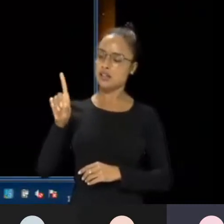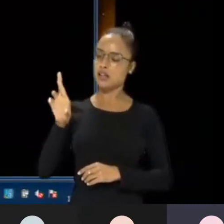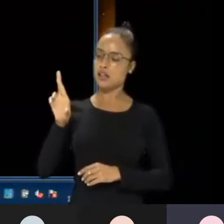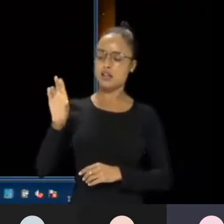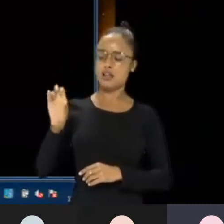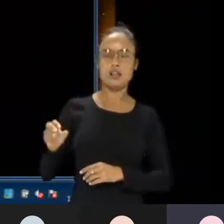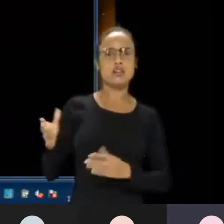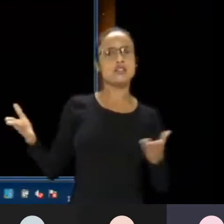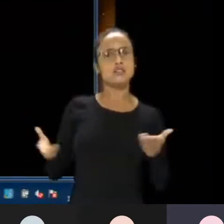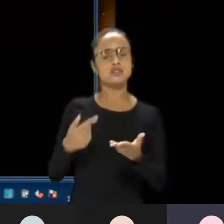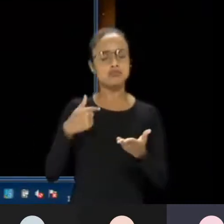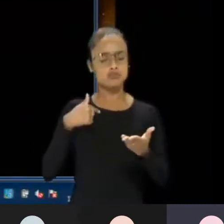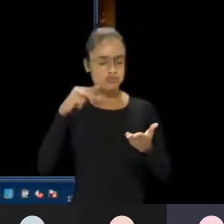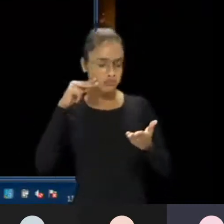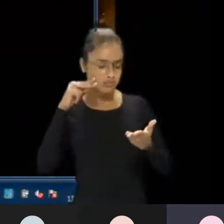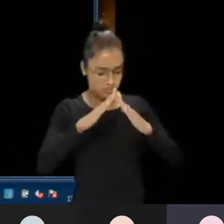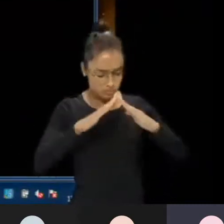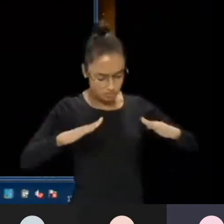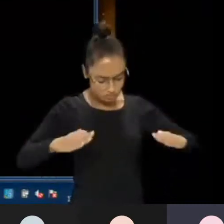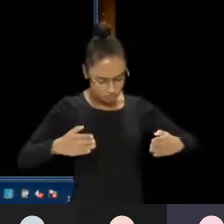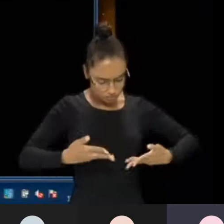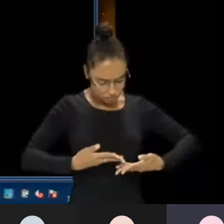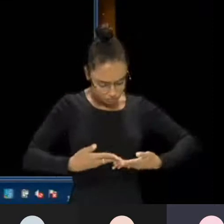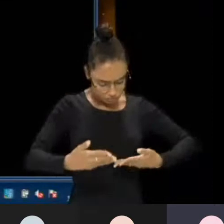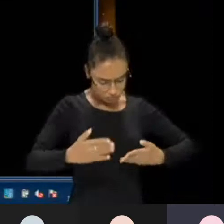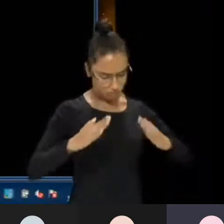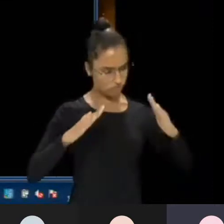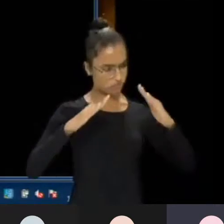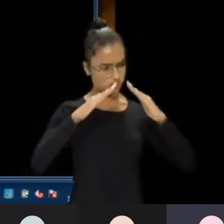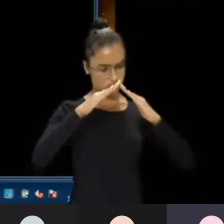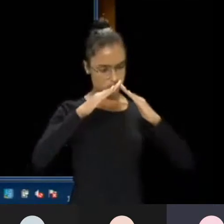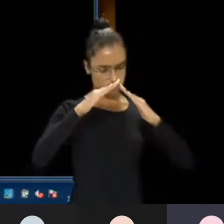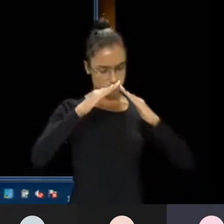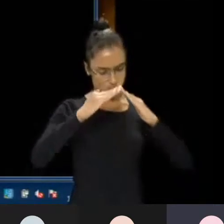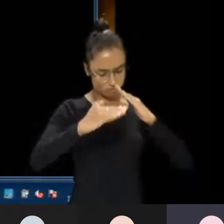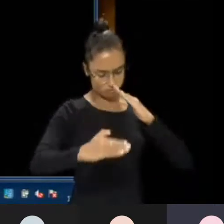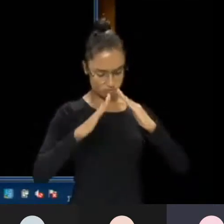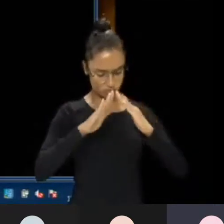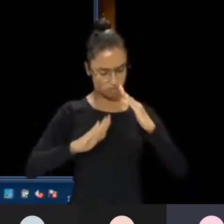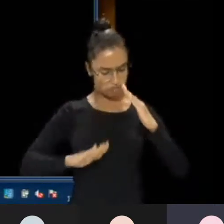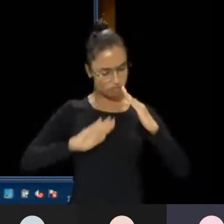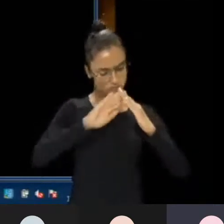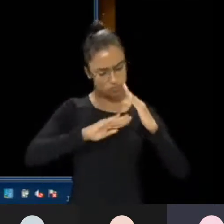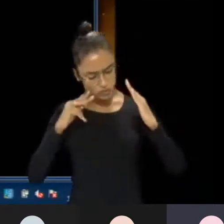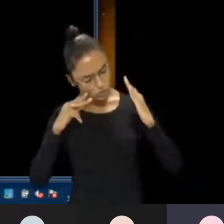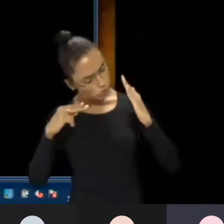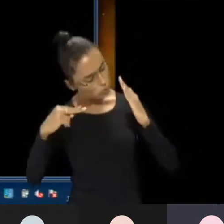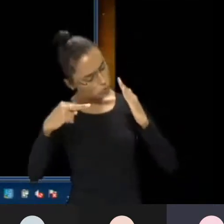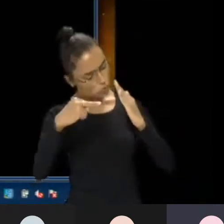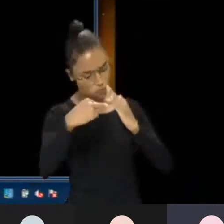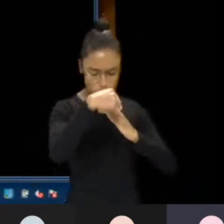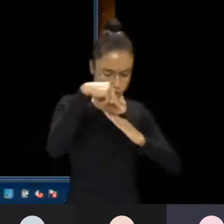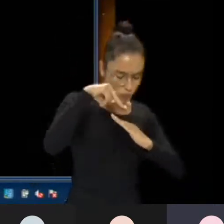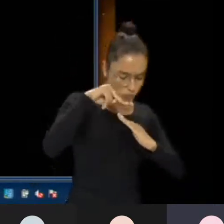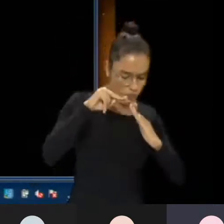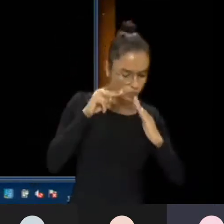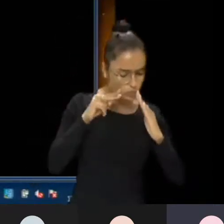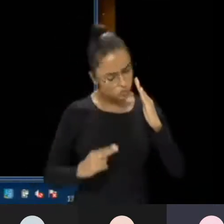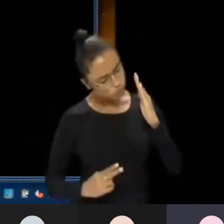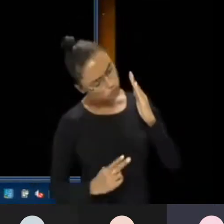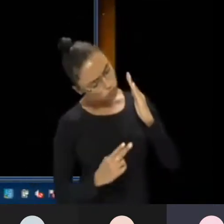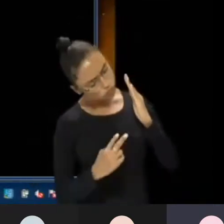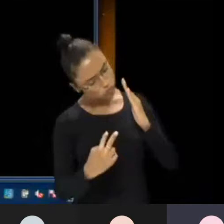a planificação de um tetraedro. Então ele tem aqui, ó, um botão, uma animação, e você tem a versão dele